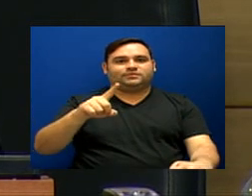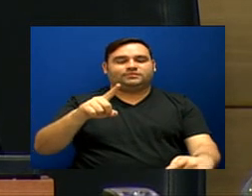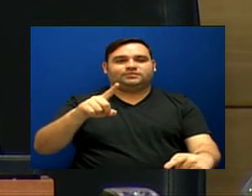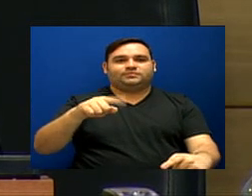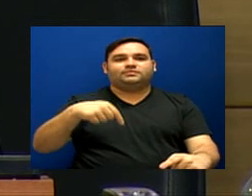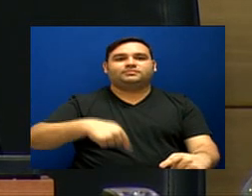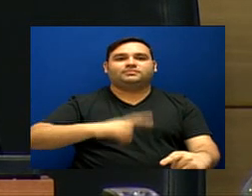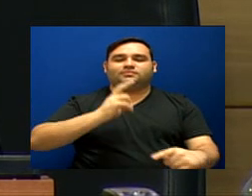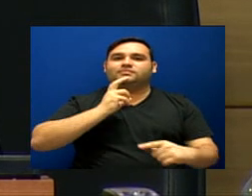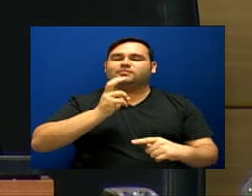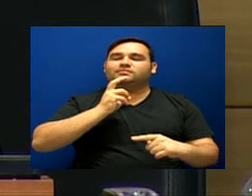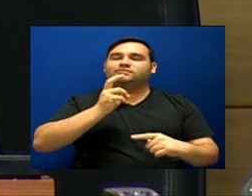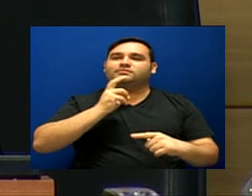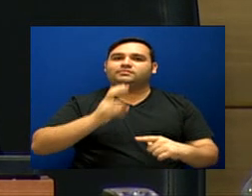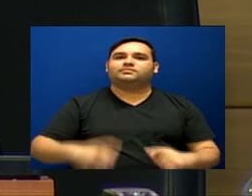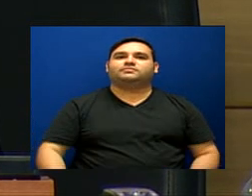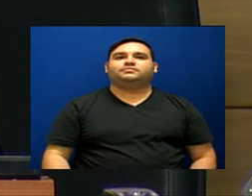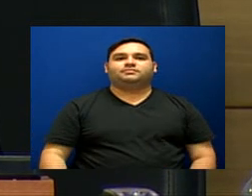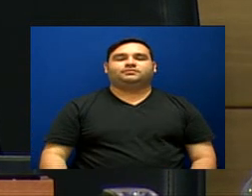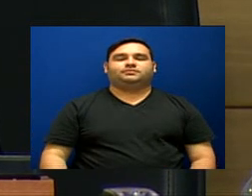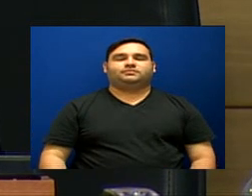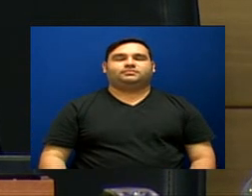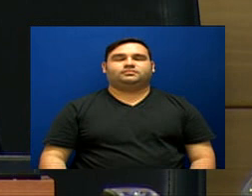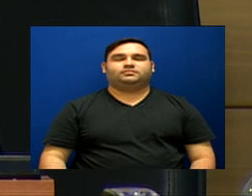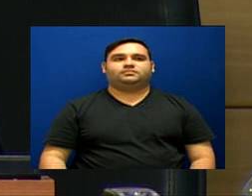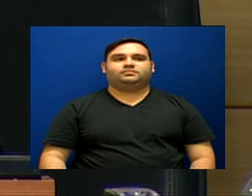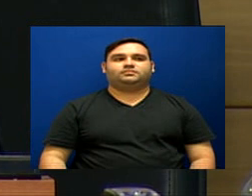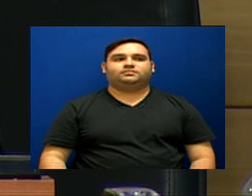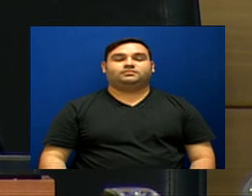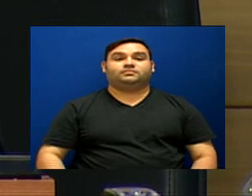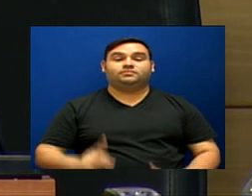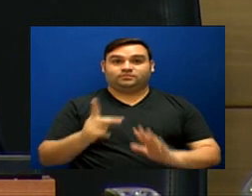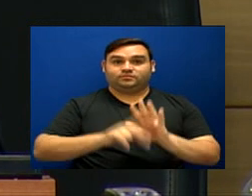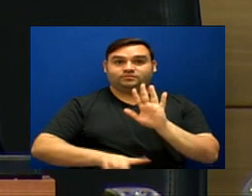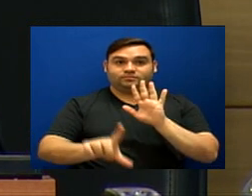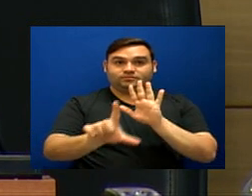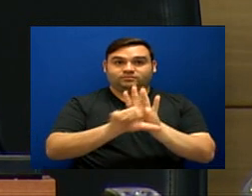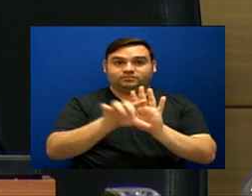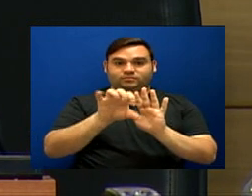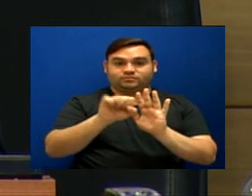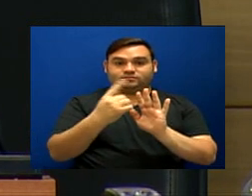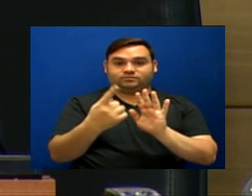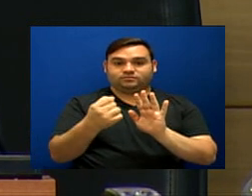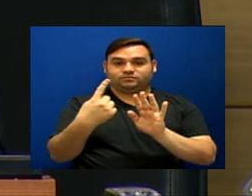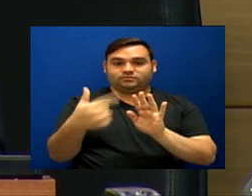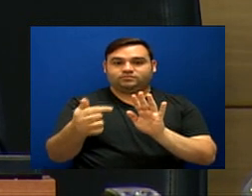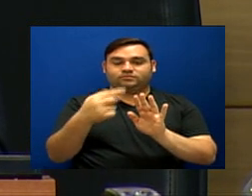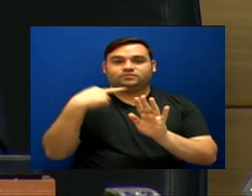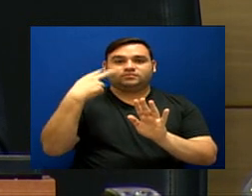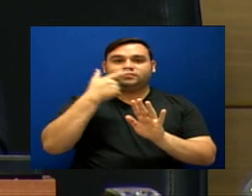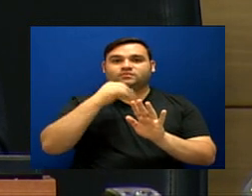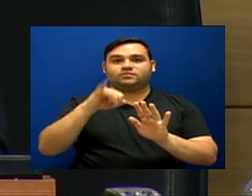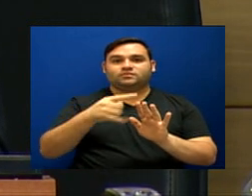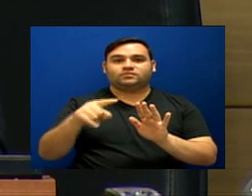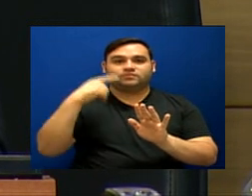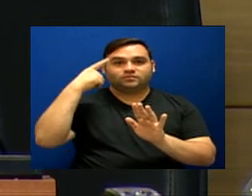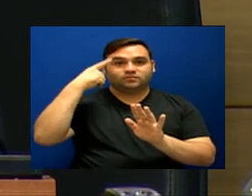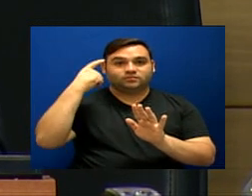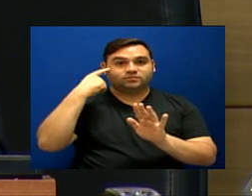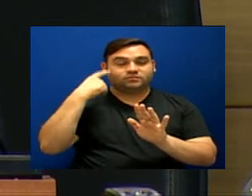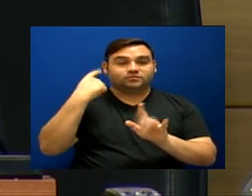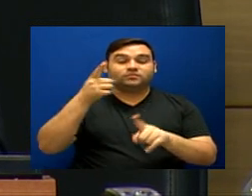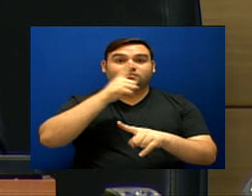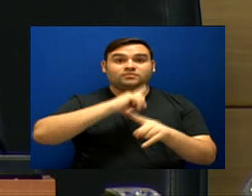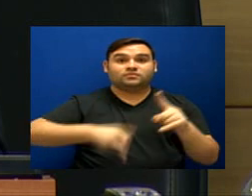estampido em Sorocaba e da outras providências. É, o projeto de lei 81 de 2017, do vereador João Drizetti, dispõe sobre